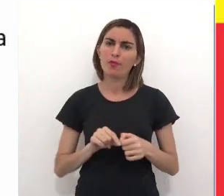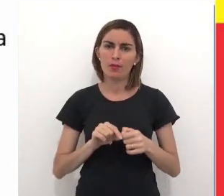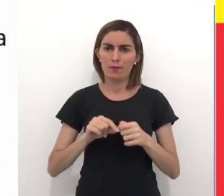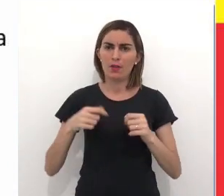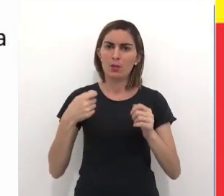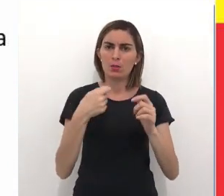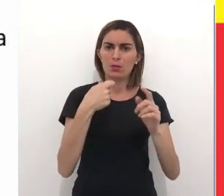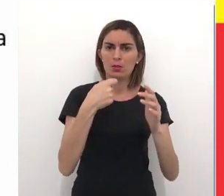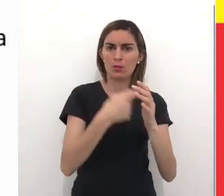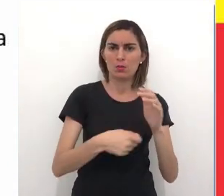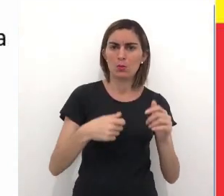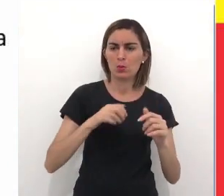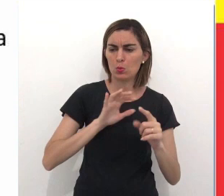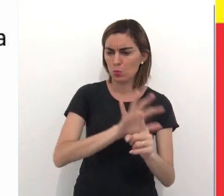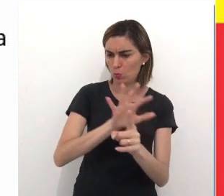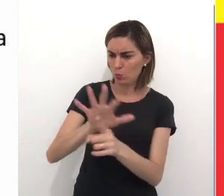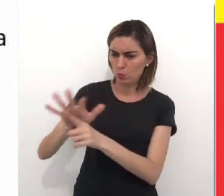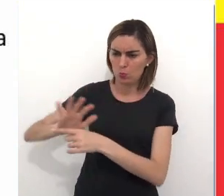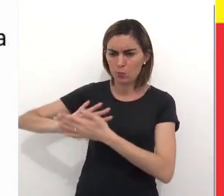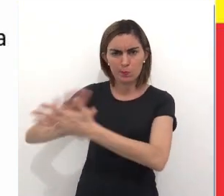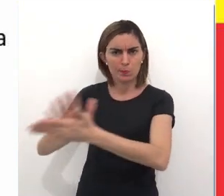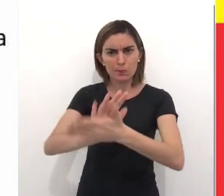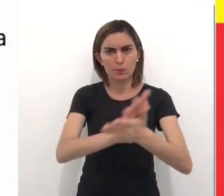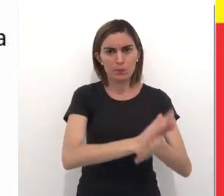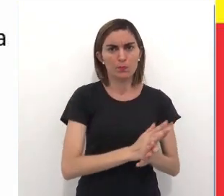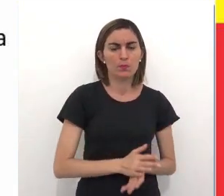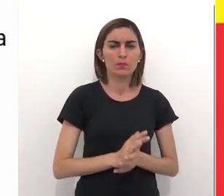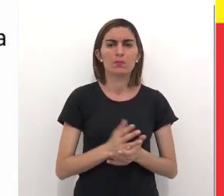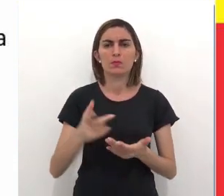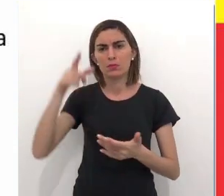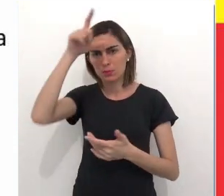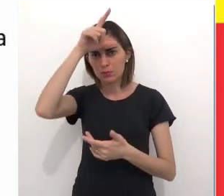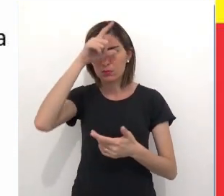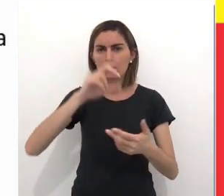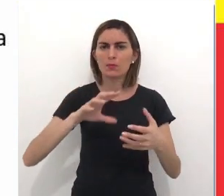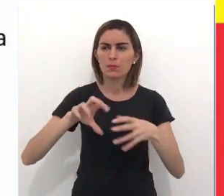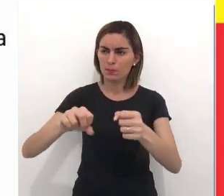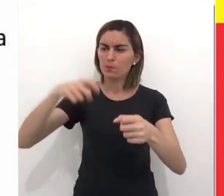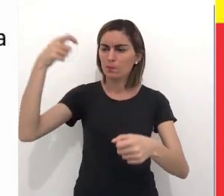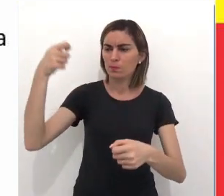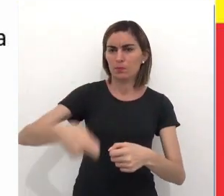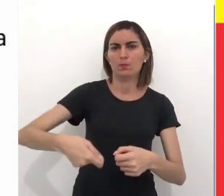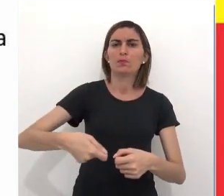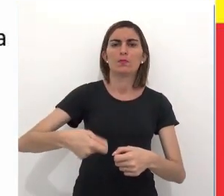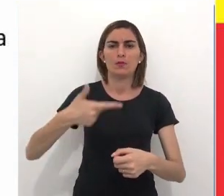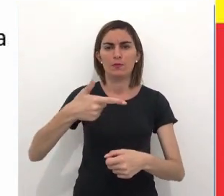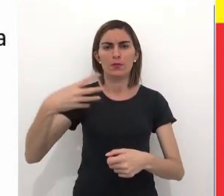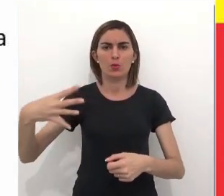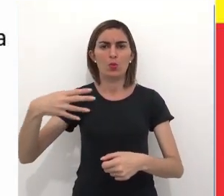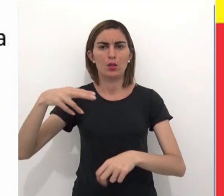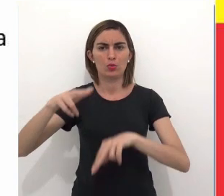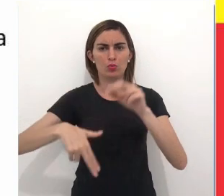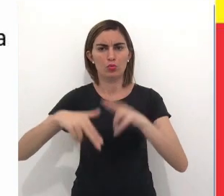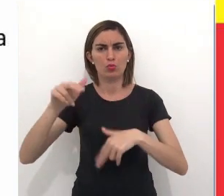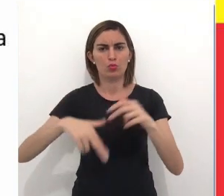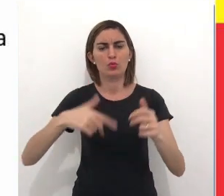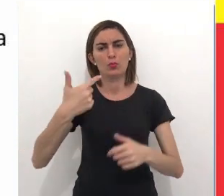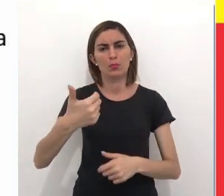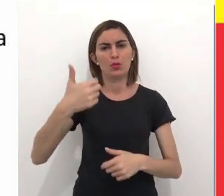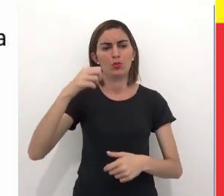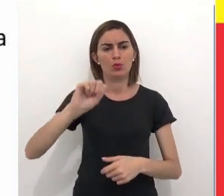efetuou uma feroz repressão. Os líderes do movimento foram detidos, condenados em 24 de junho